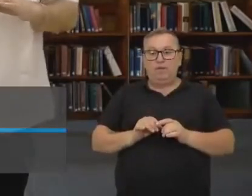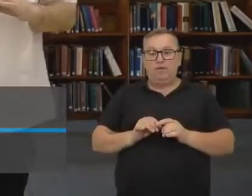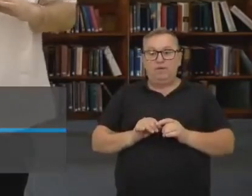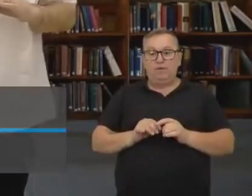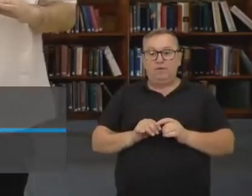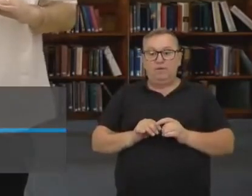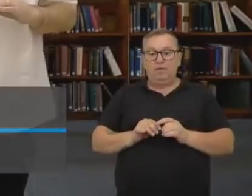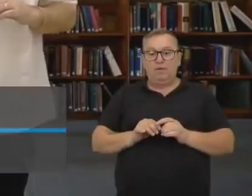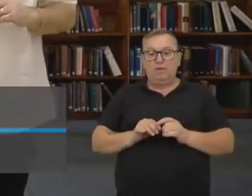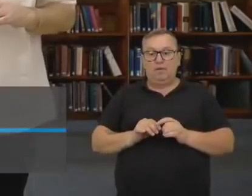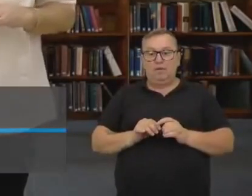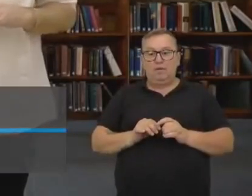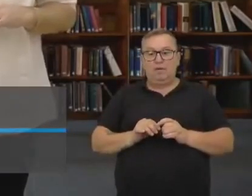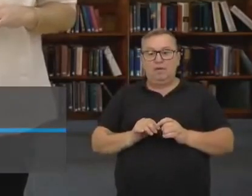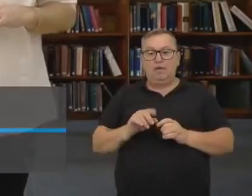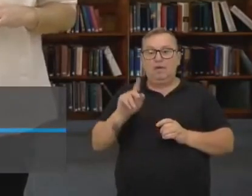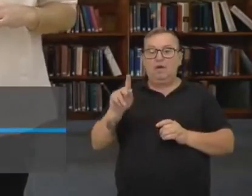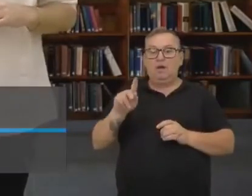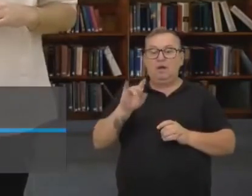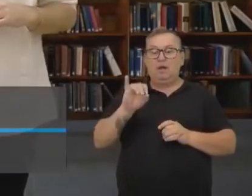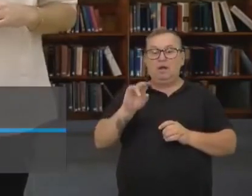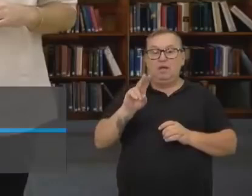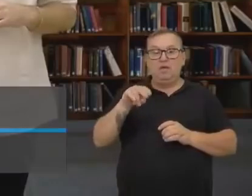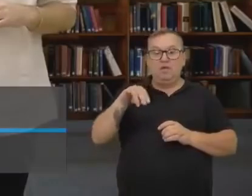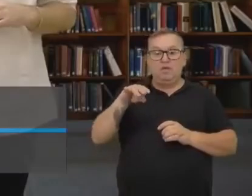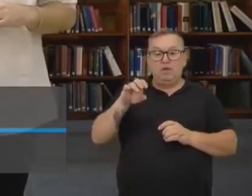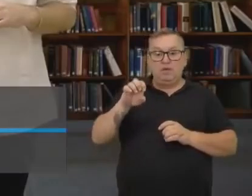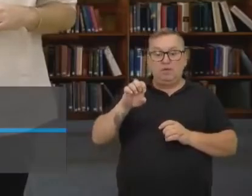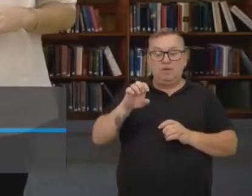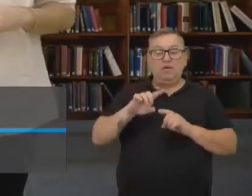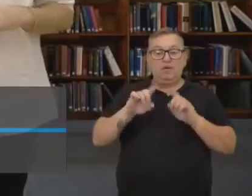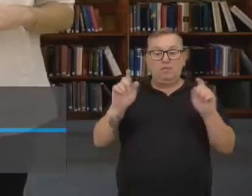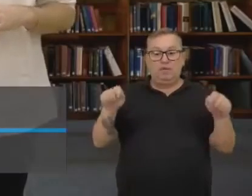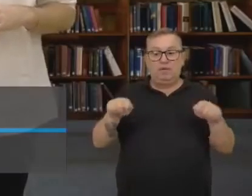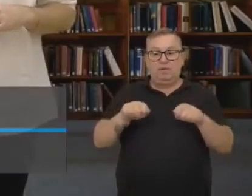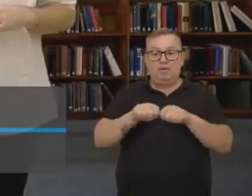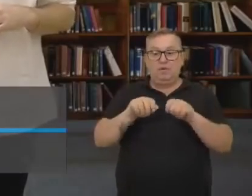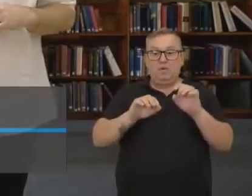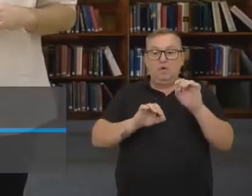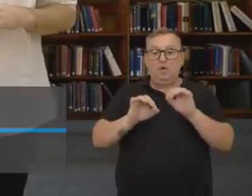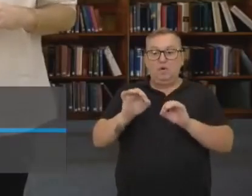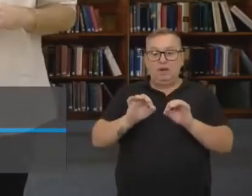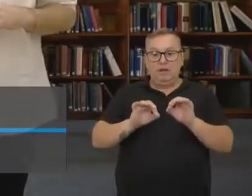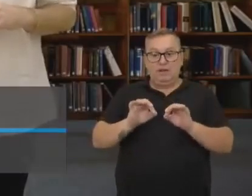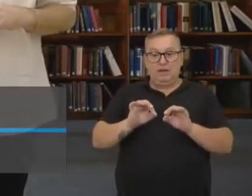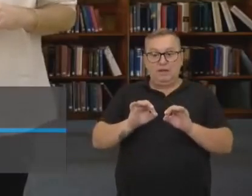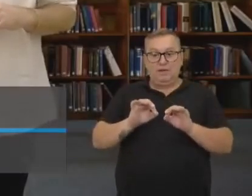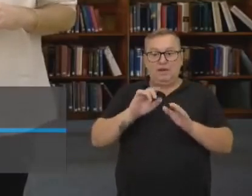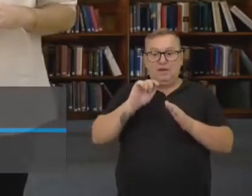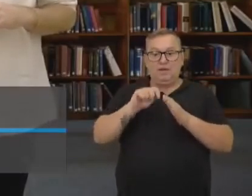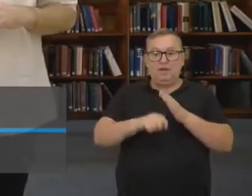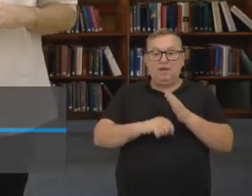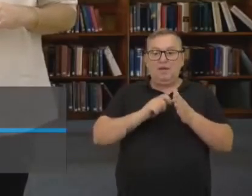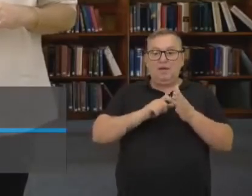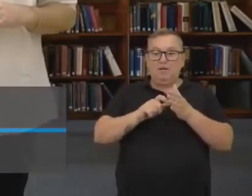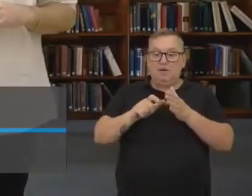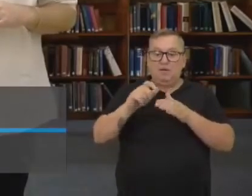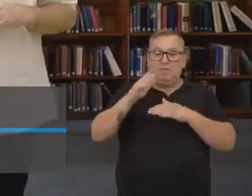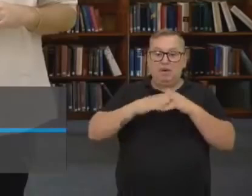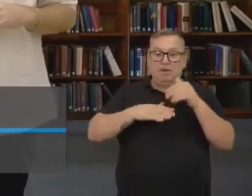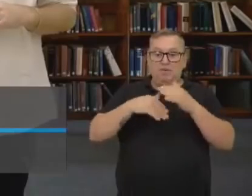algum? Tem aqui a professora Ivone, que comenta que pode ser organizando e registrando com seleção e